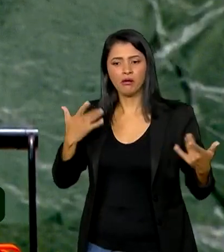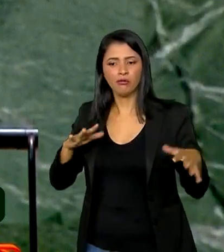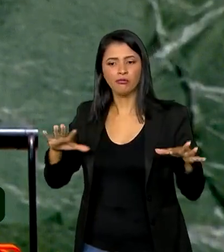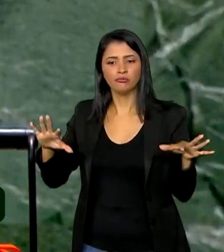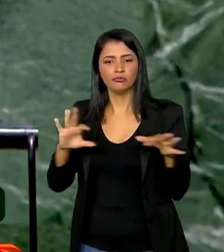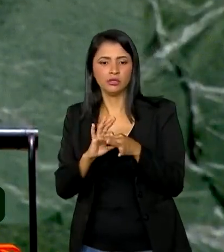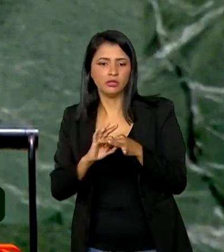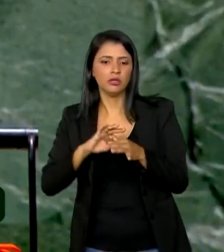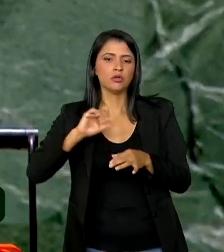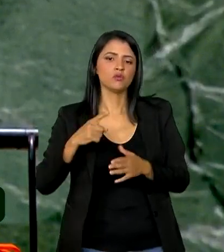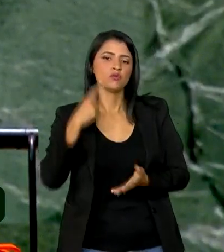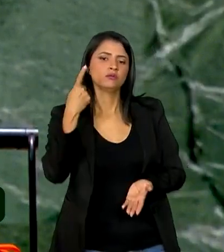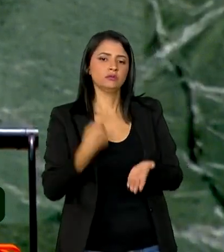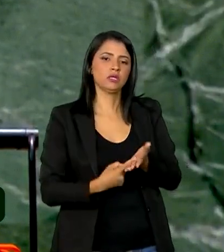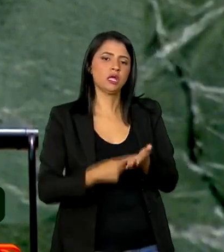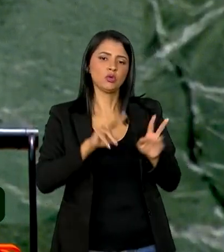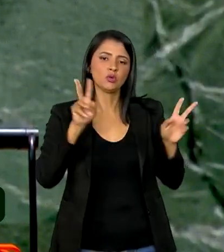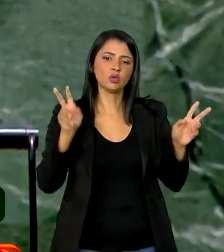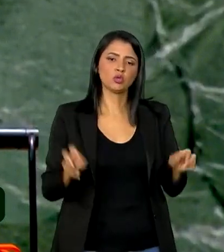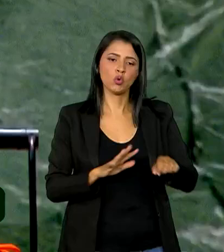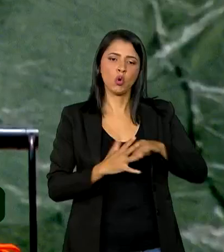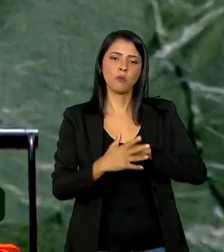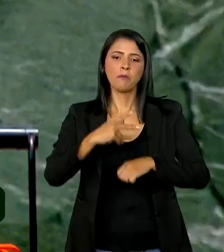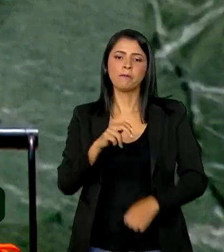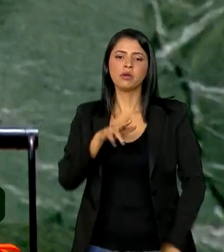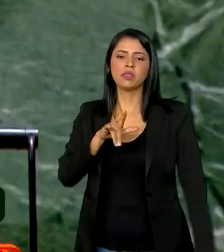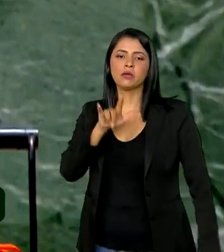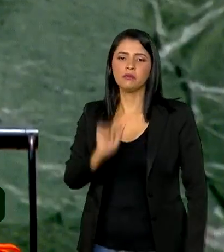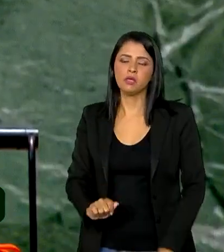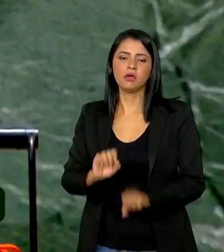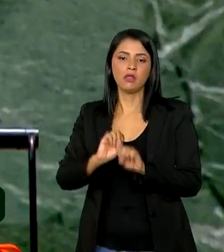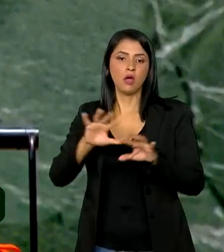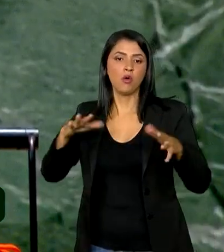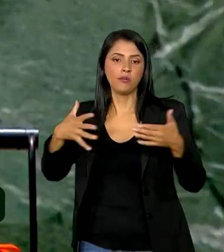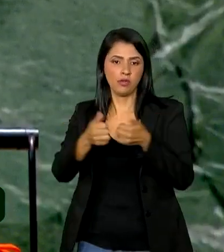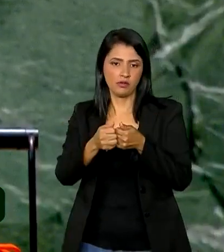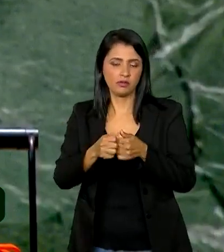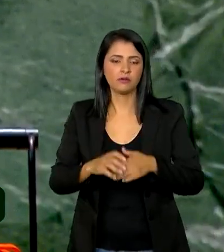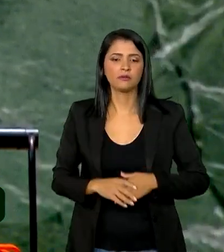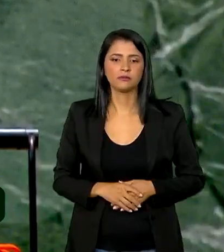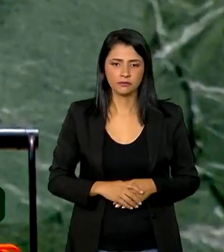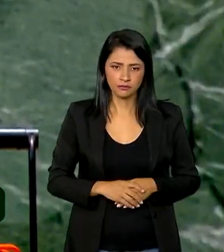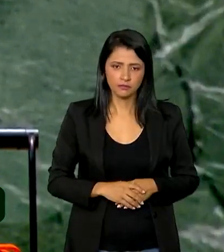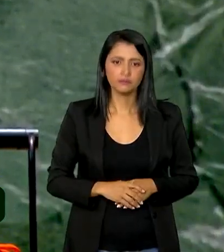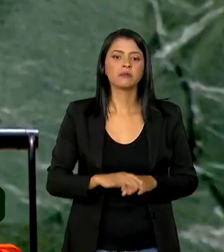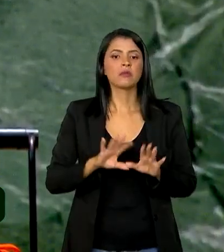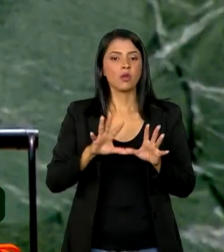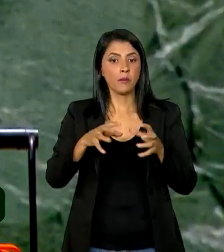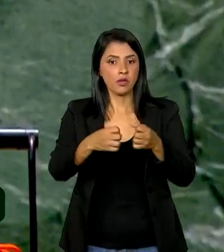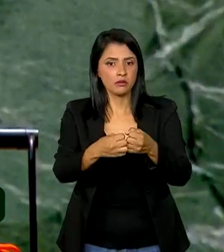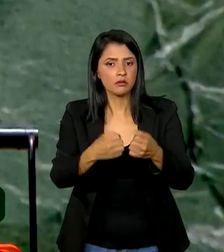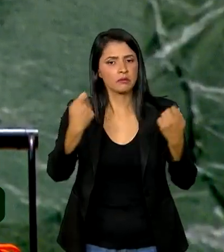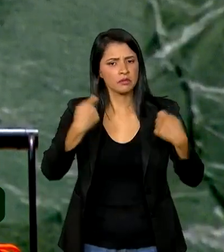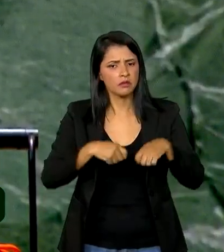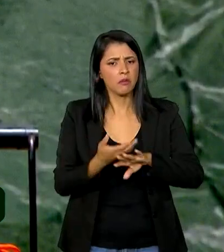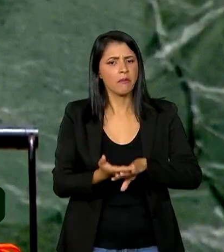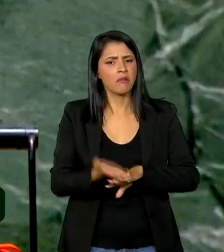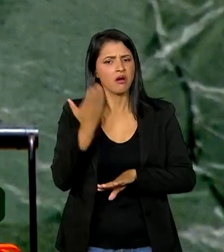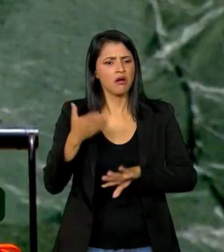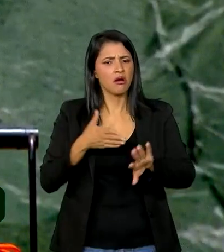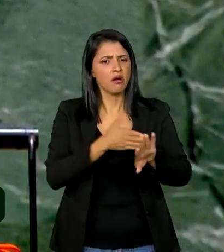de um tratado sobre pandemias na Organização Mundial da Saúde. Precisamos ir muito além